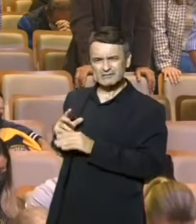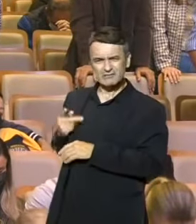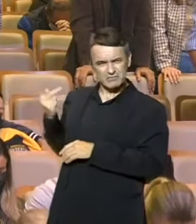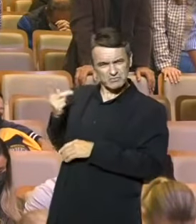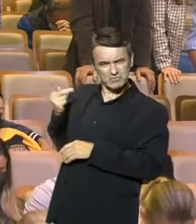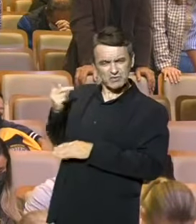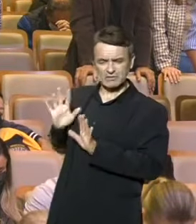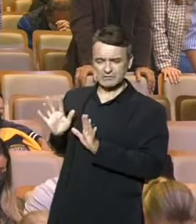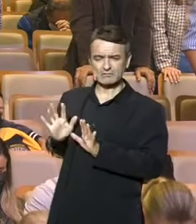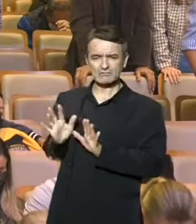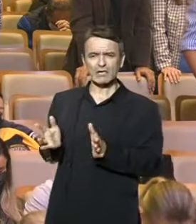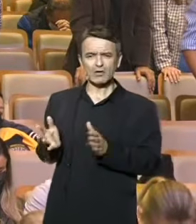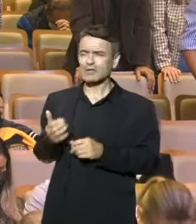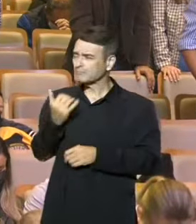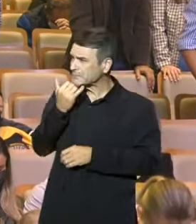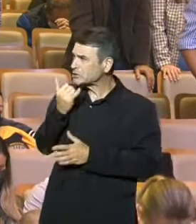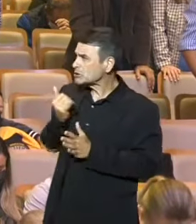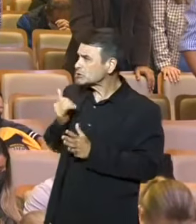Senhor, perdão.